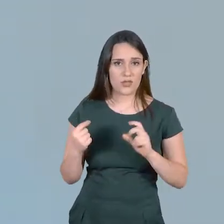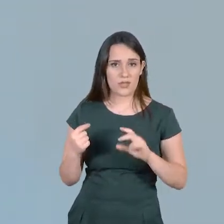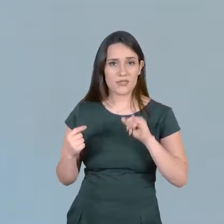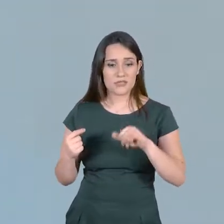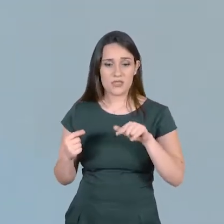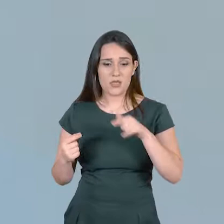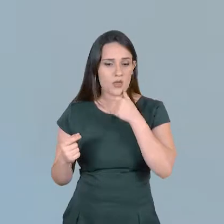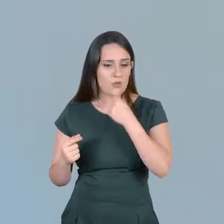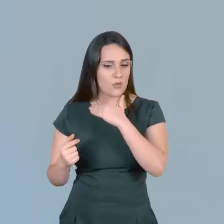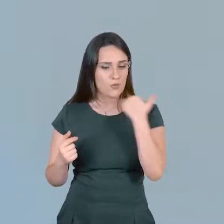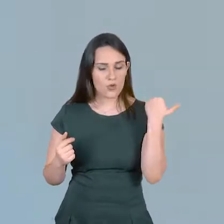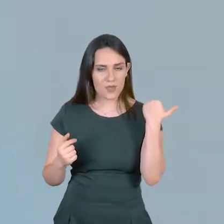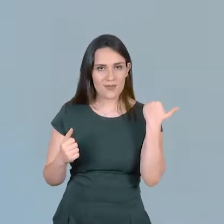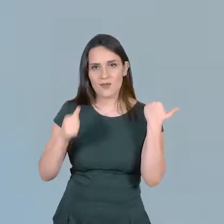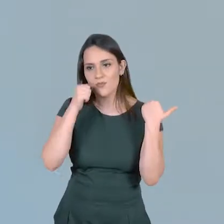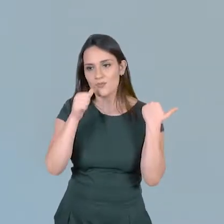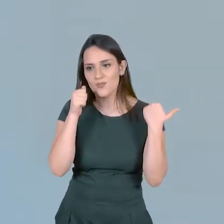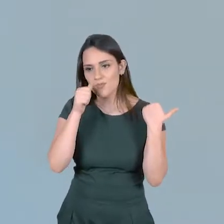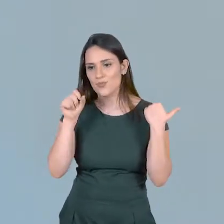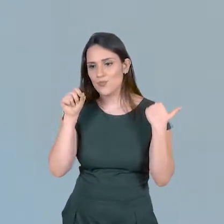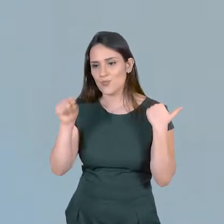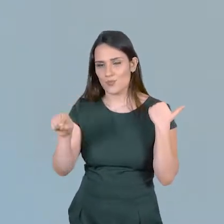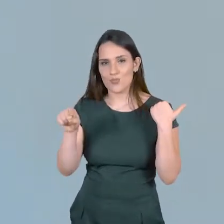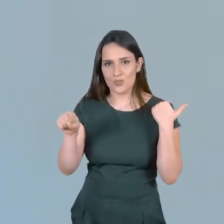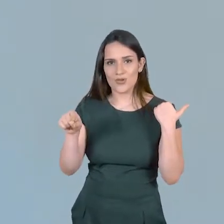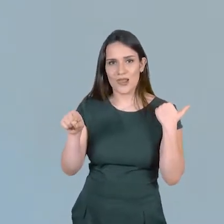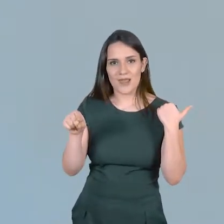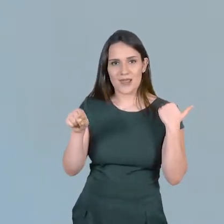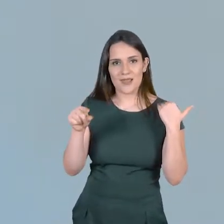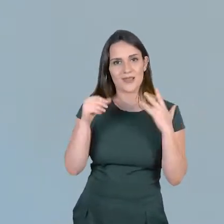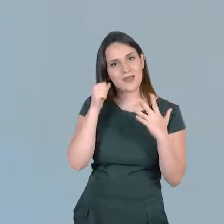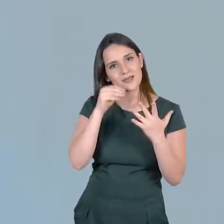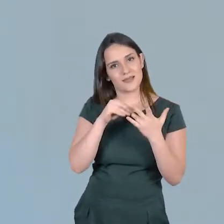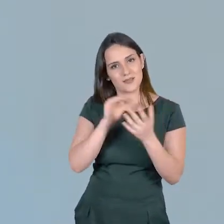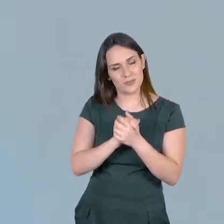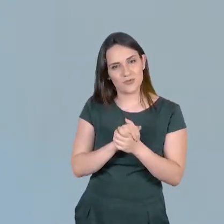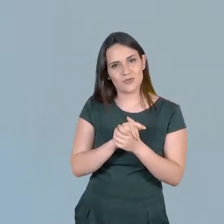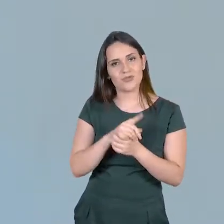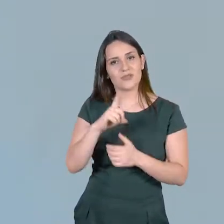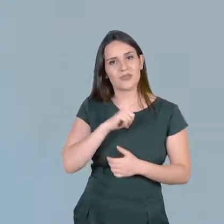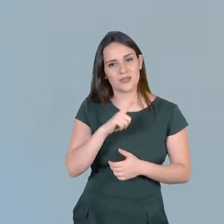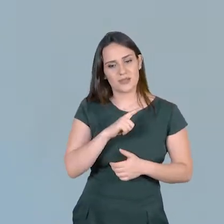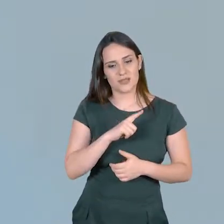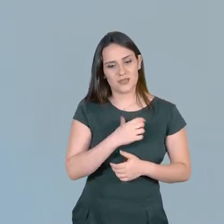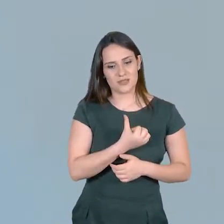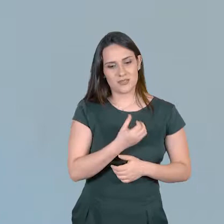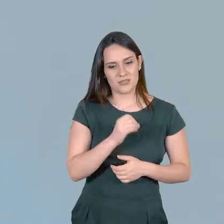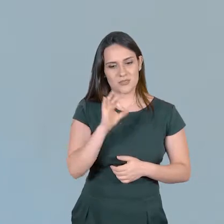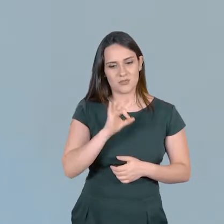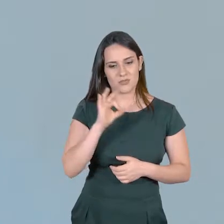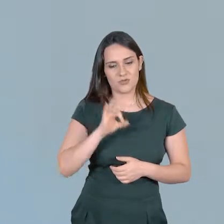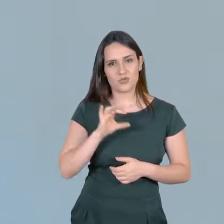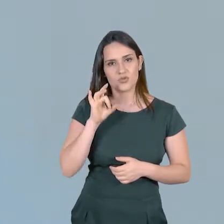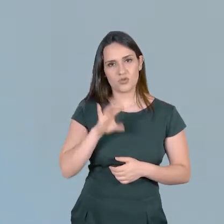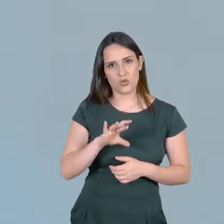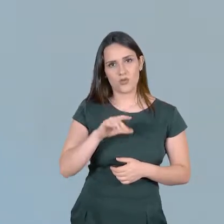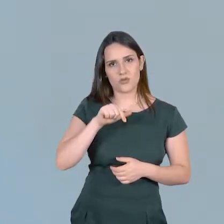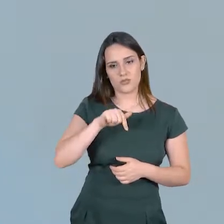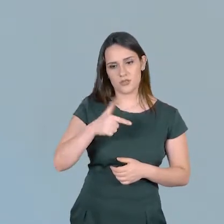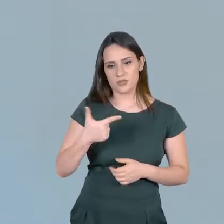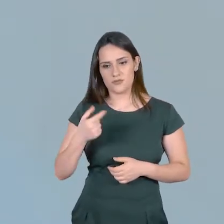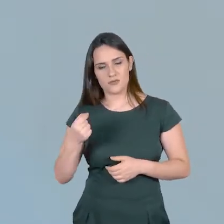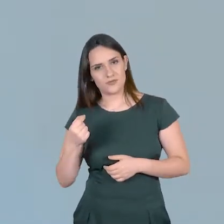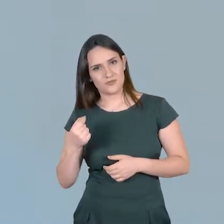esposa vai receber 50% mais 10, que é a sua cota, 60% de 1.200, 720, menos que o